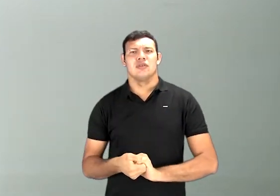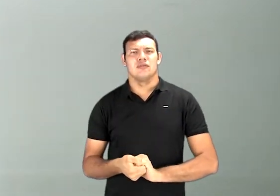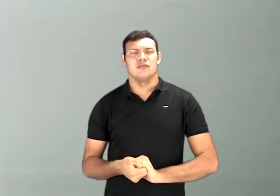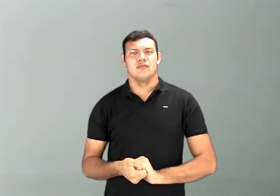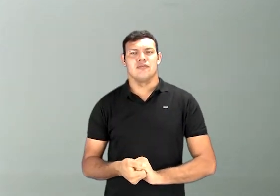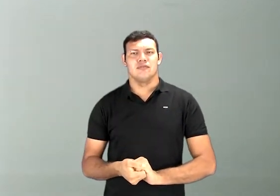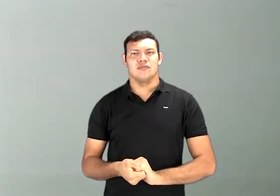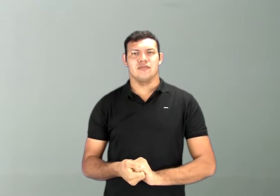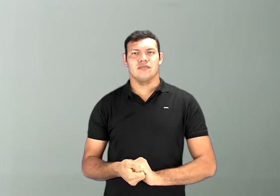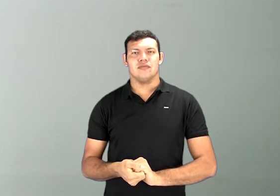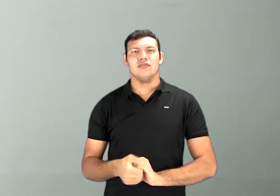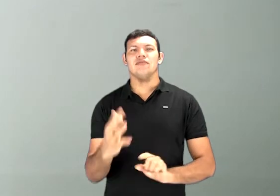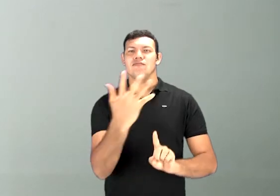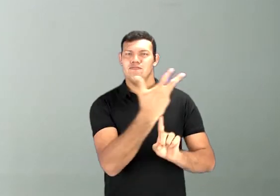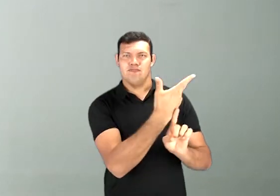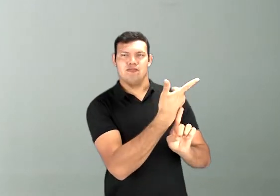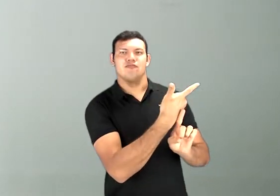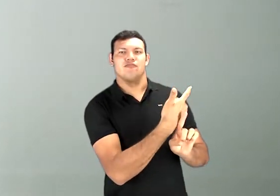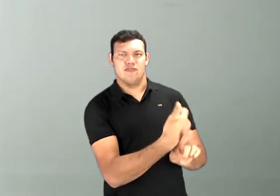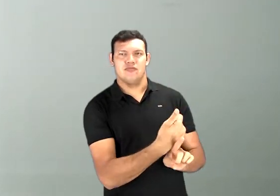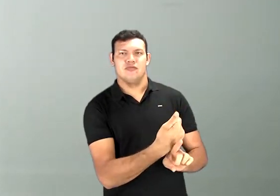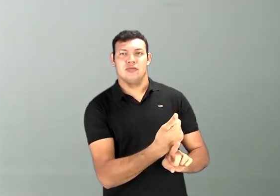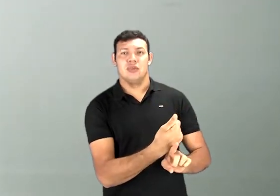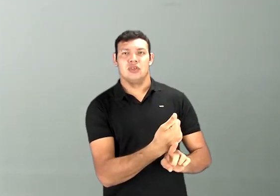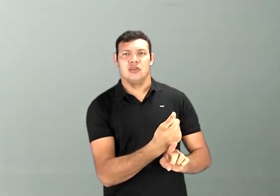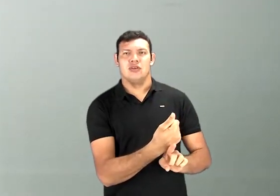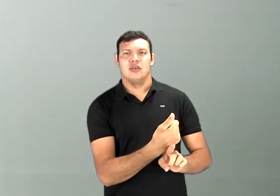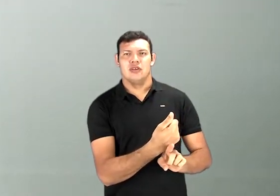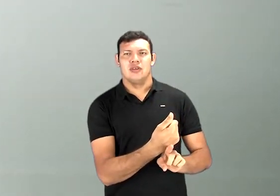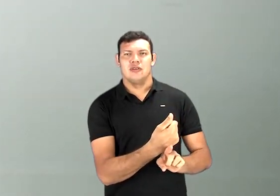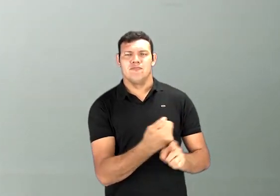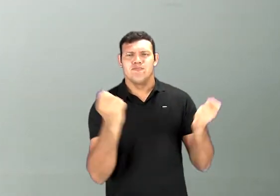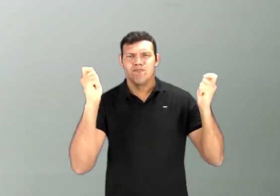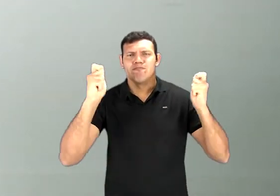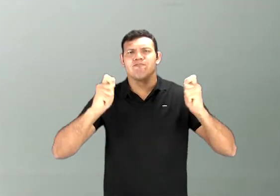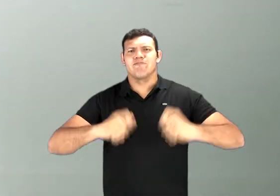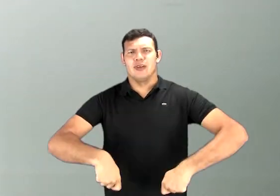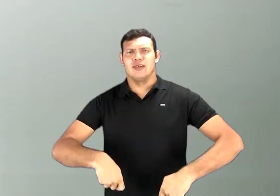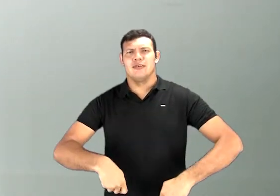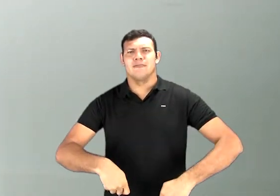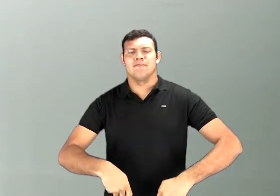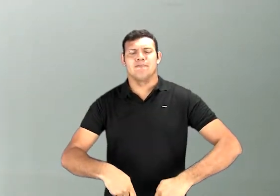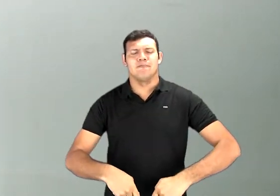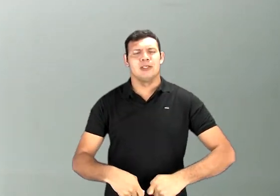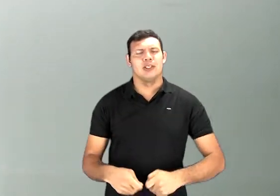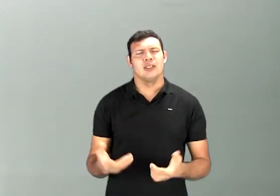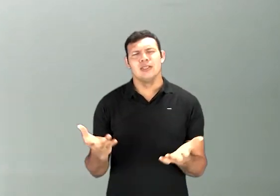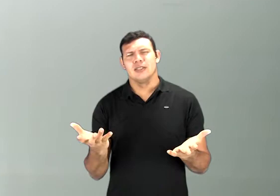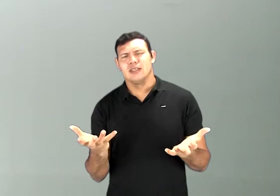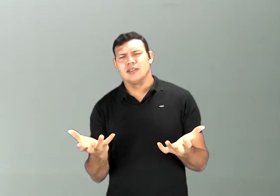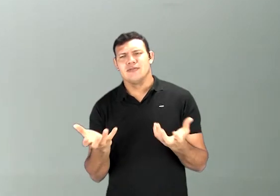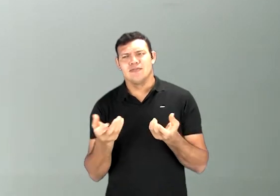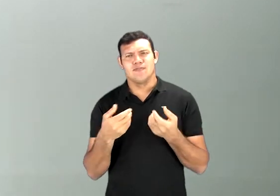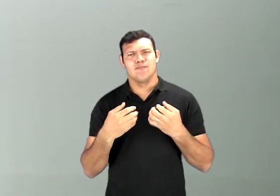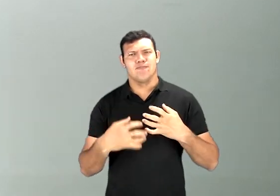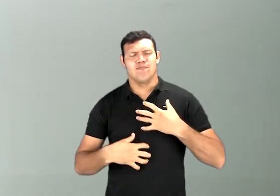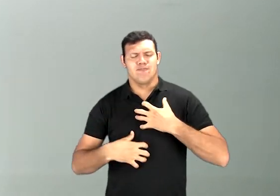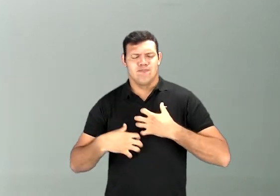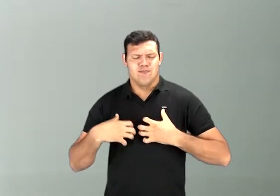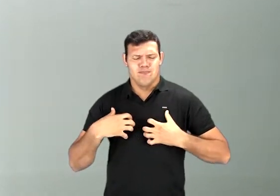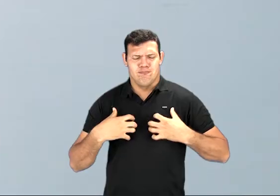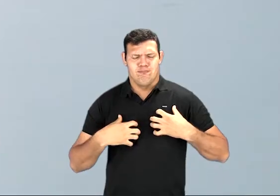moderna, possibilitou que o artista tratasse de questões bem